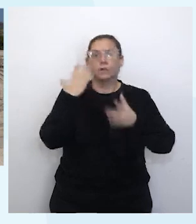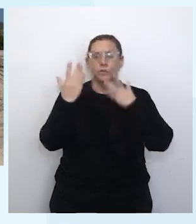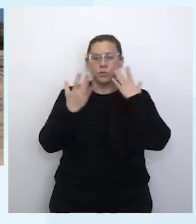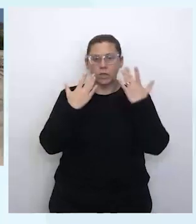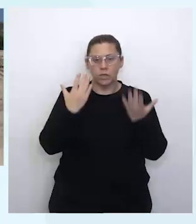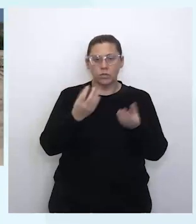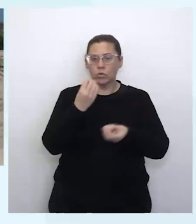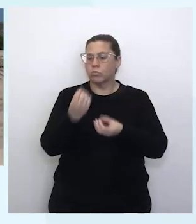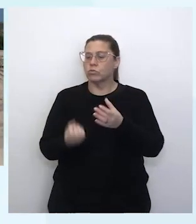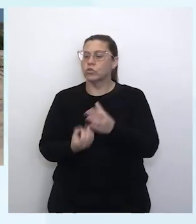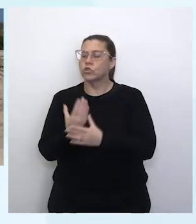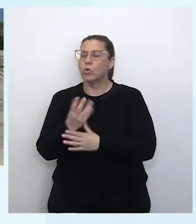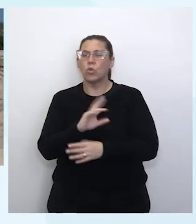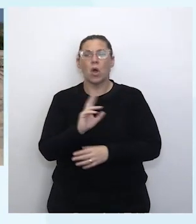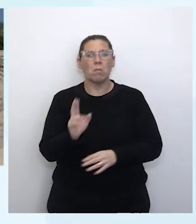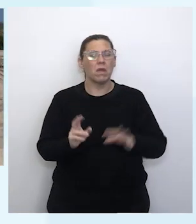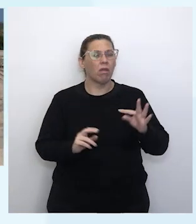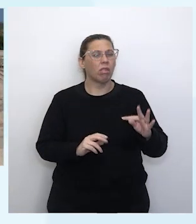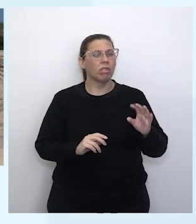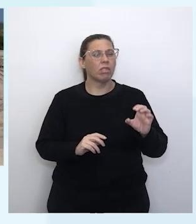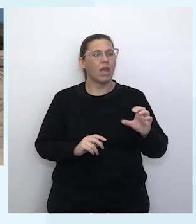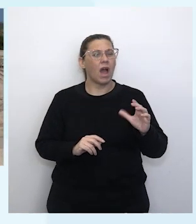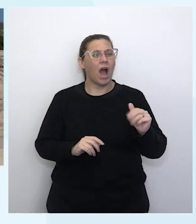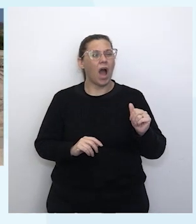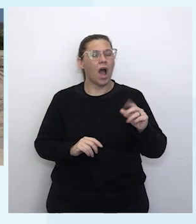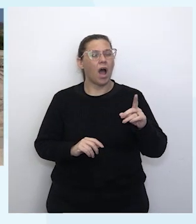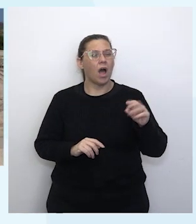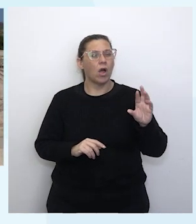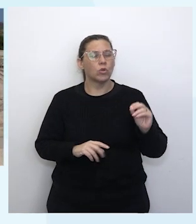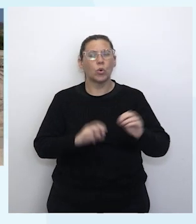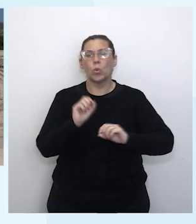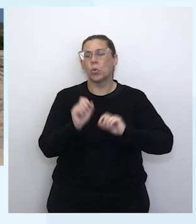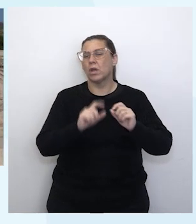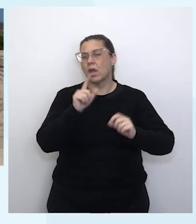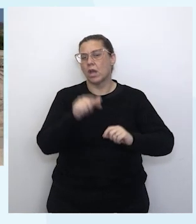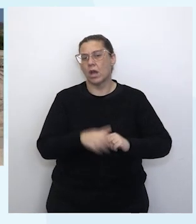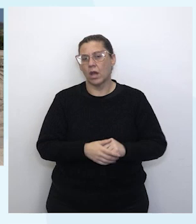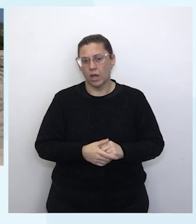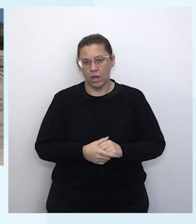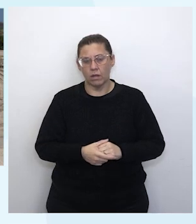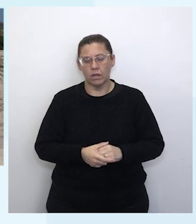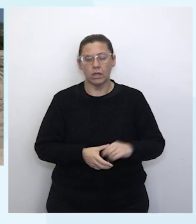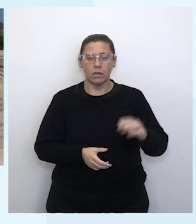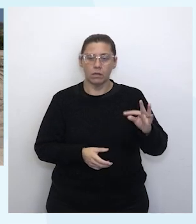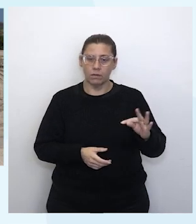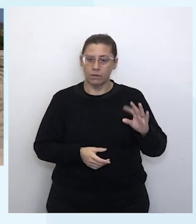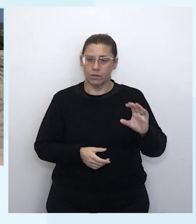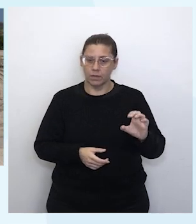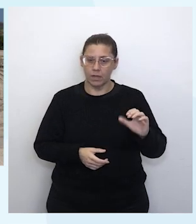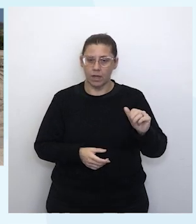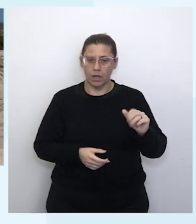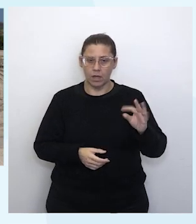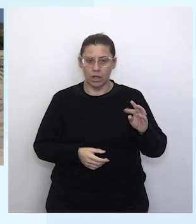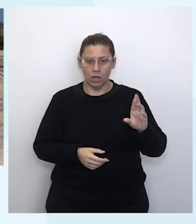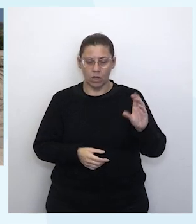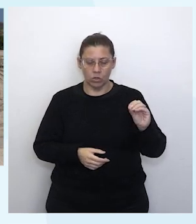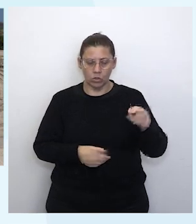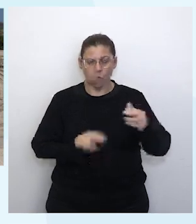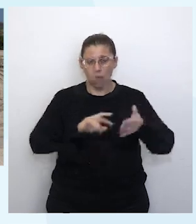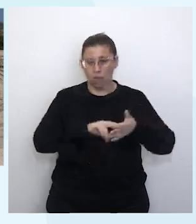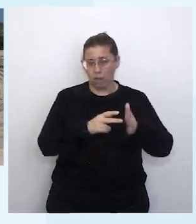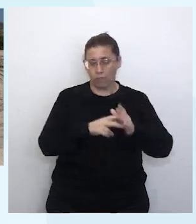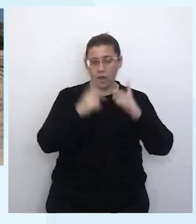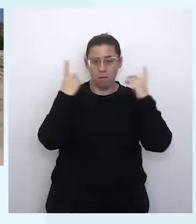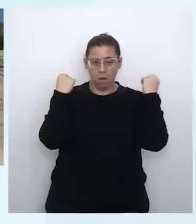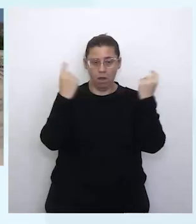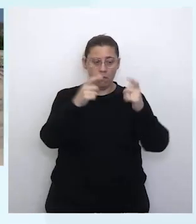Da onde vem esse termo teatro? O que significa ele? Teatron deriva da palavra teatron, que seria um termo grego que